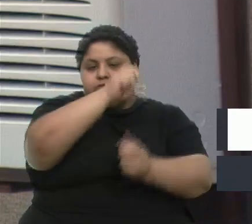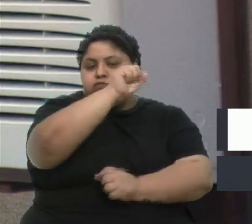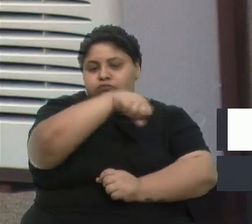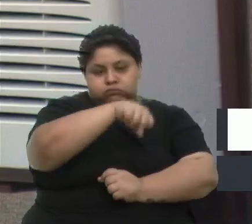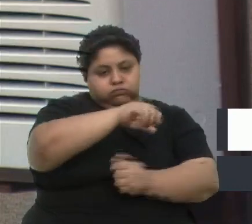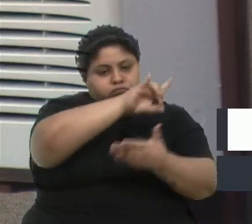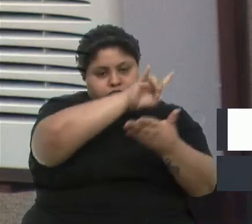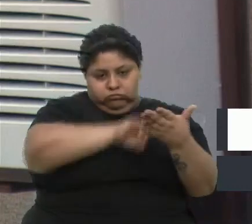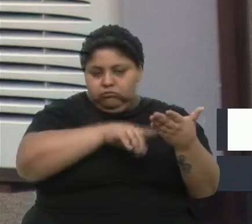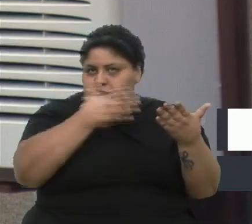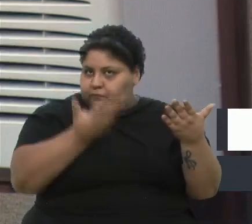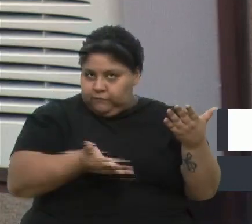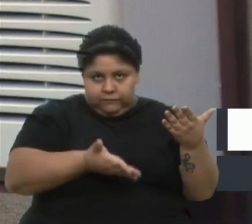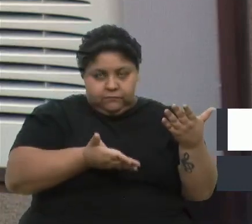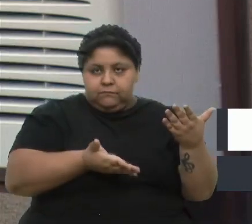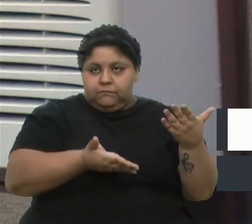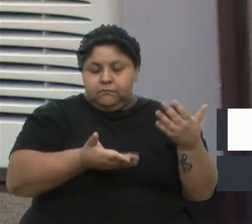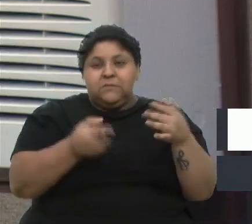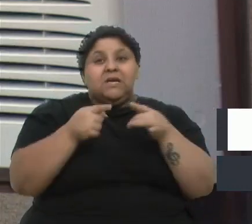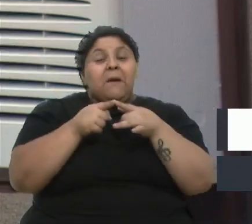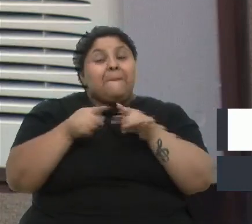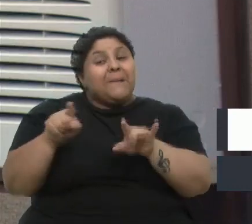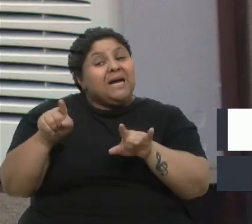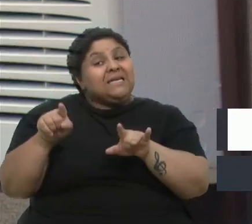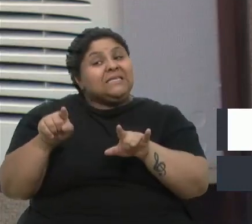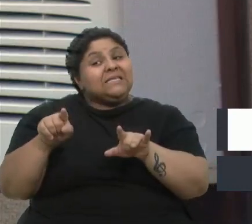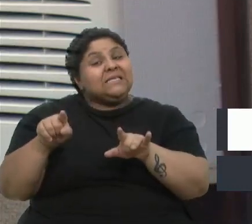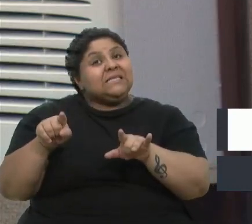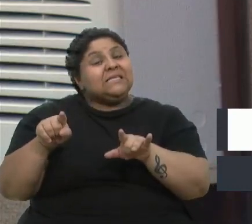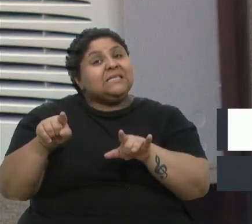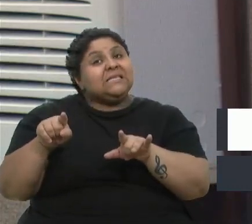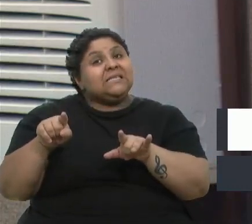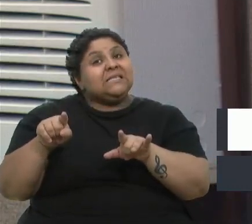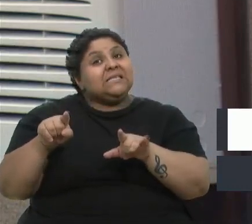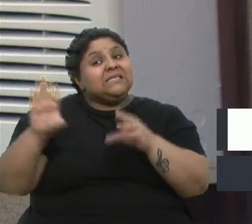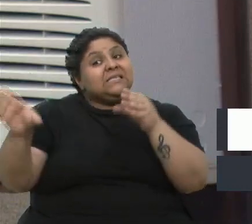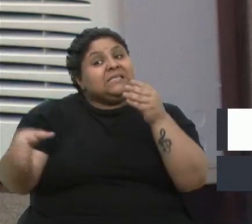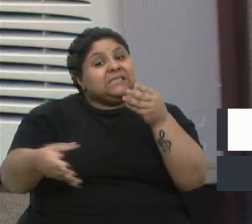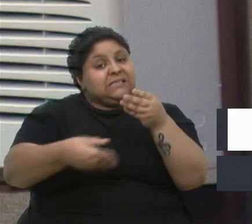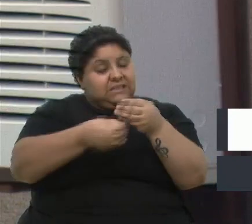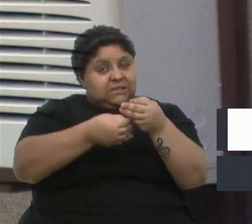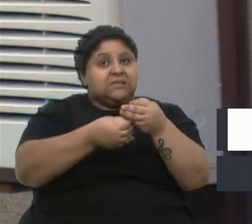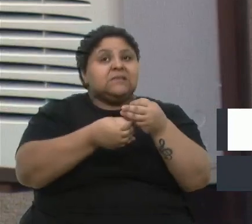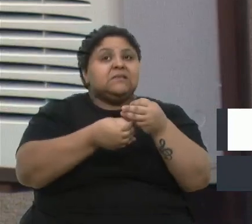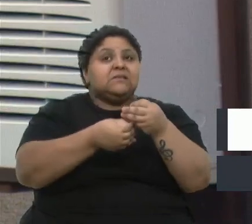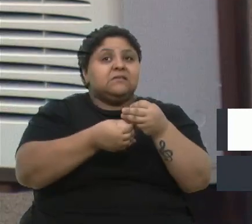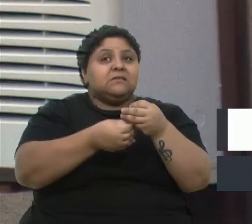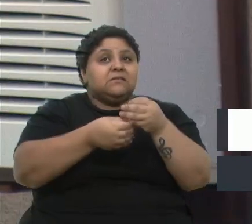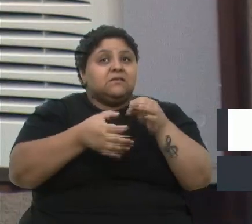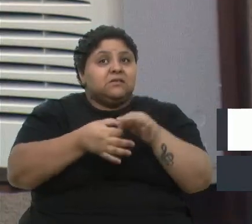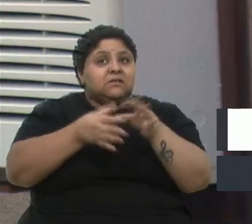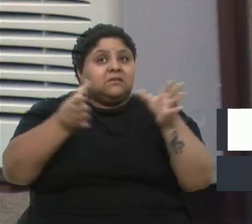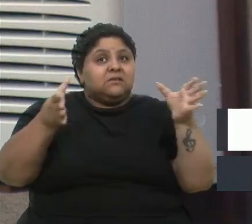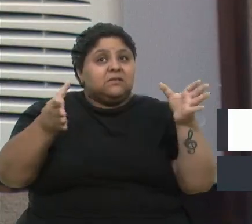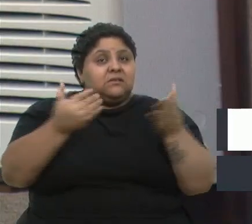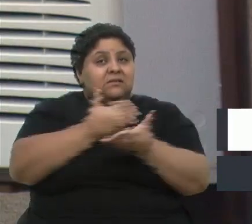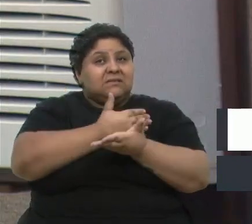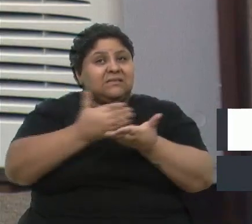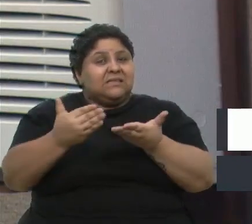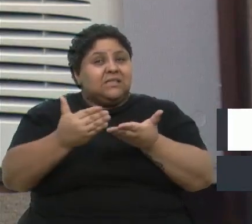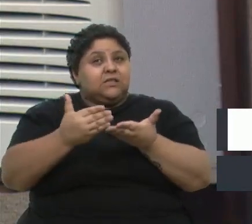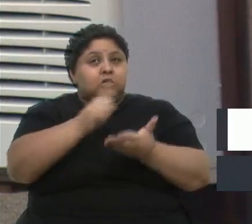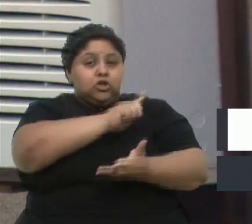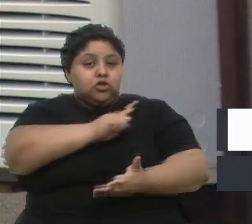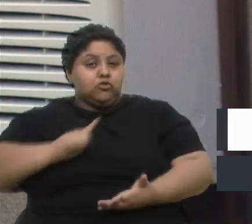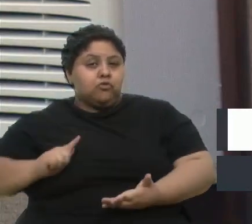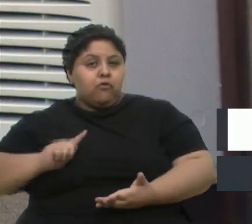requerimento, mas em função da questão da emenda parlamentar que está disponível desde a época do governo Guerra.